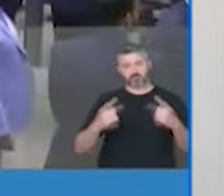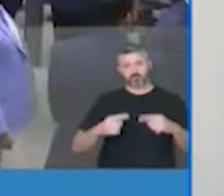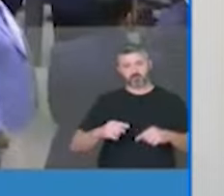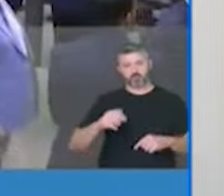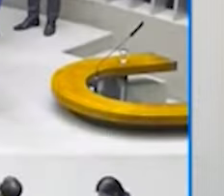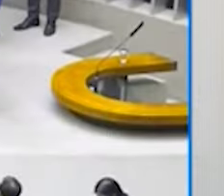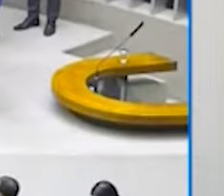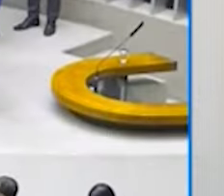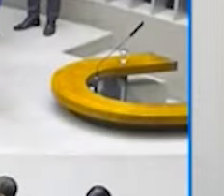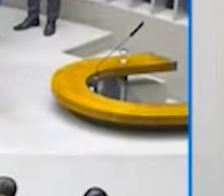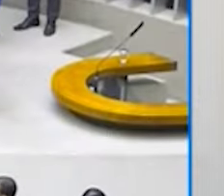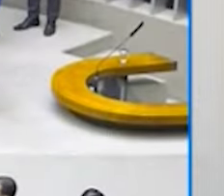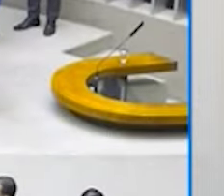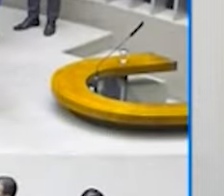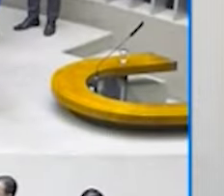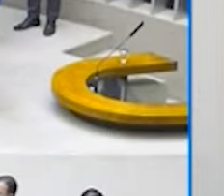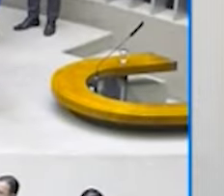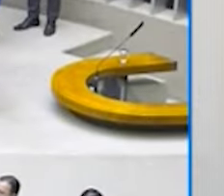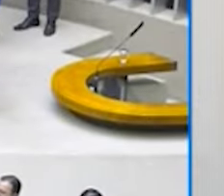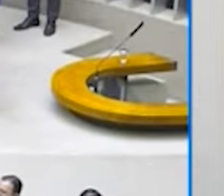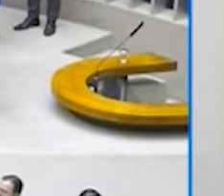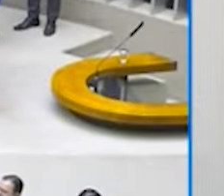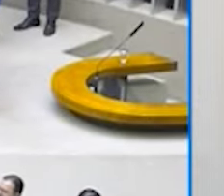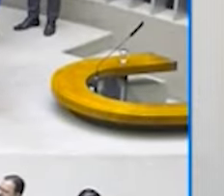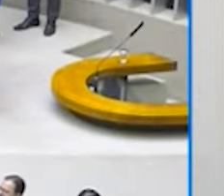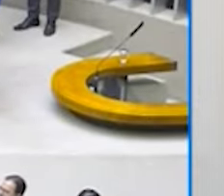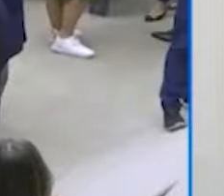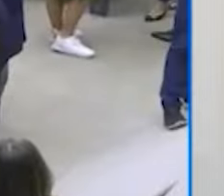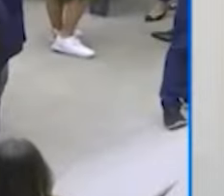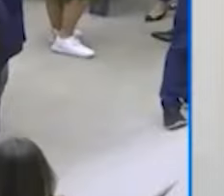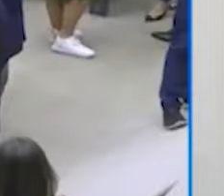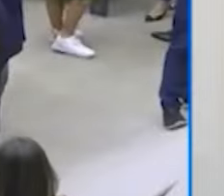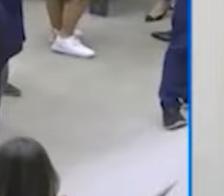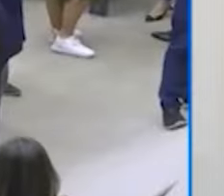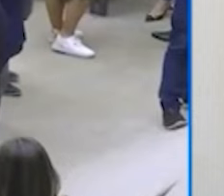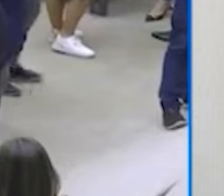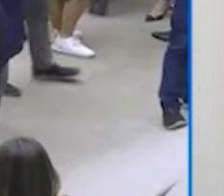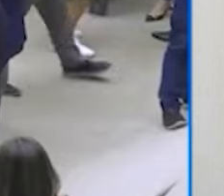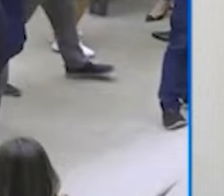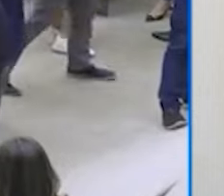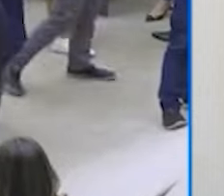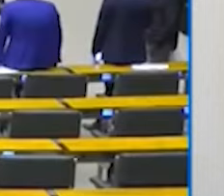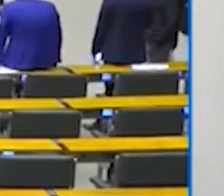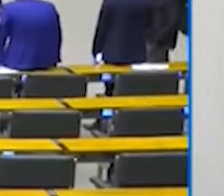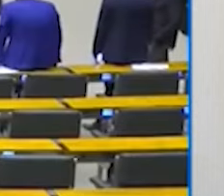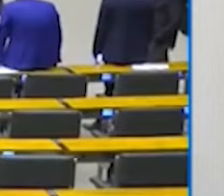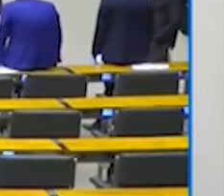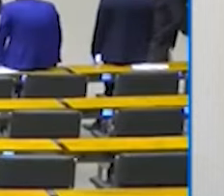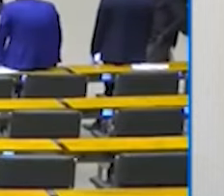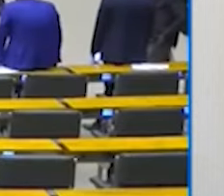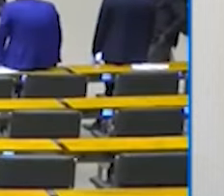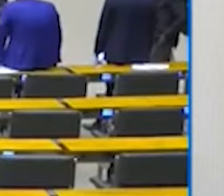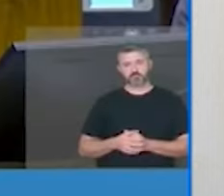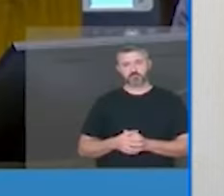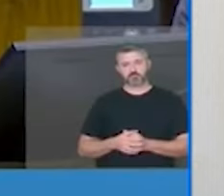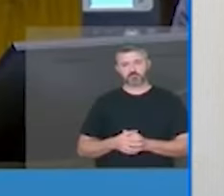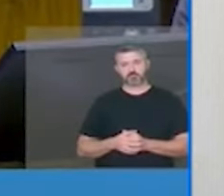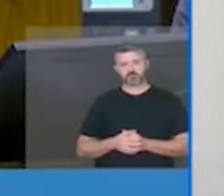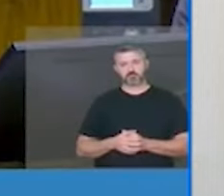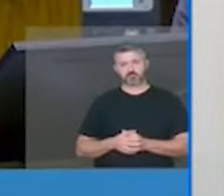a dignidade da pessoa humana, uma vez que submete a mulher gestante que engravidou em decorrência de um estupro